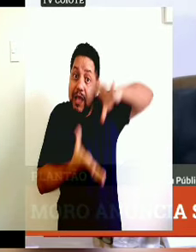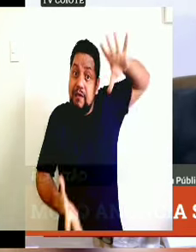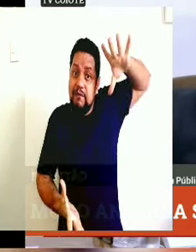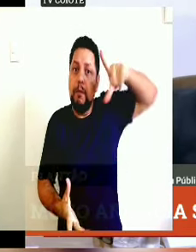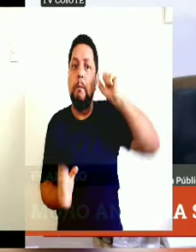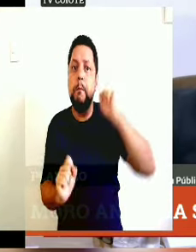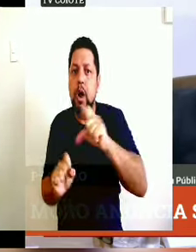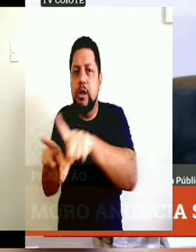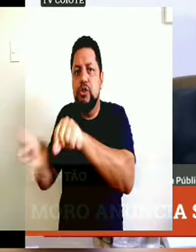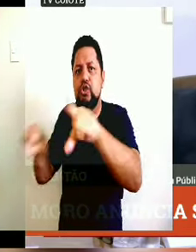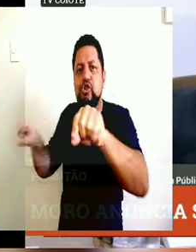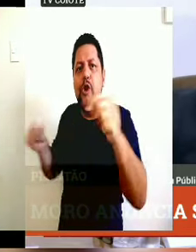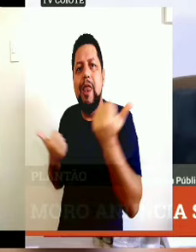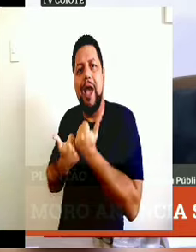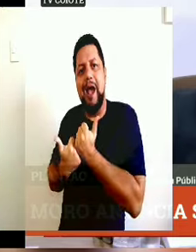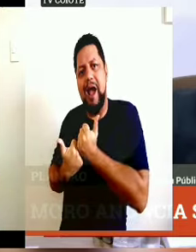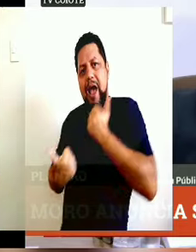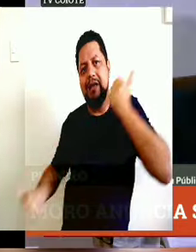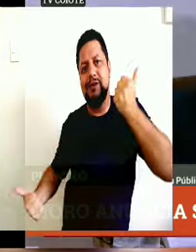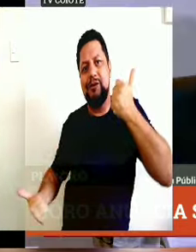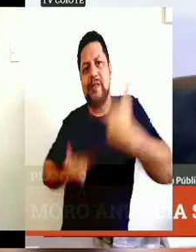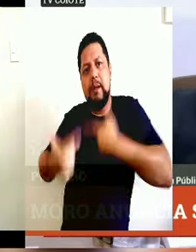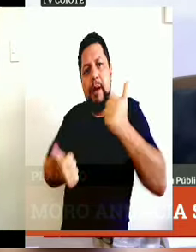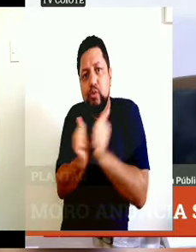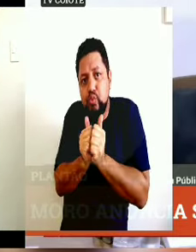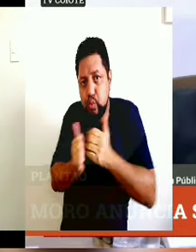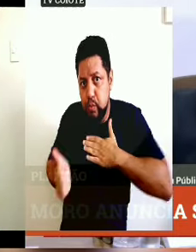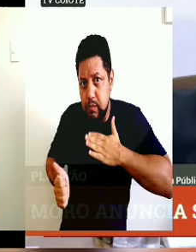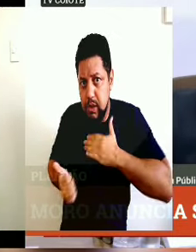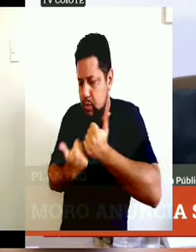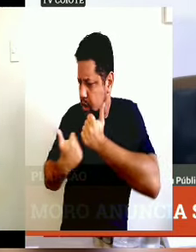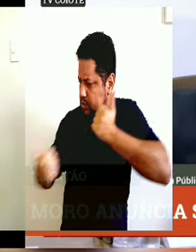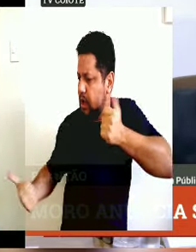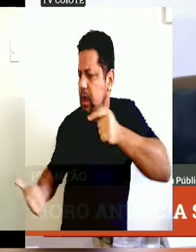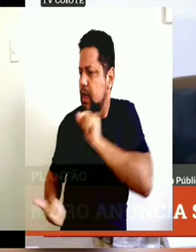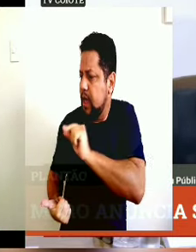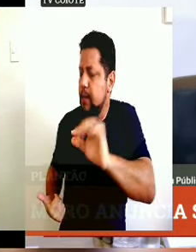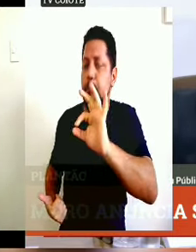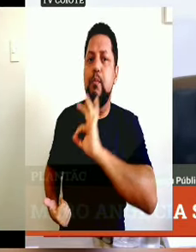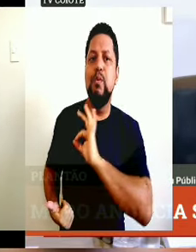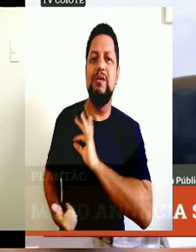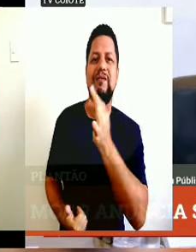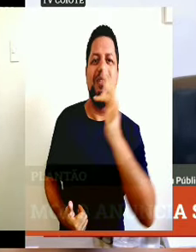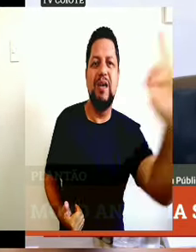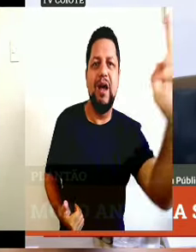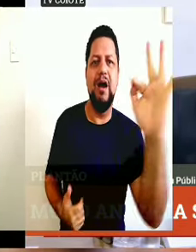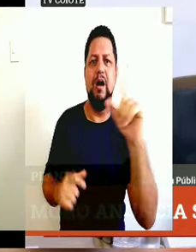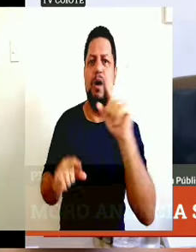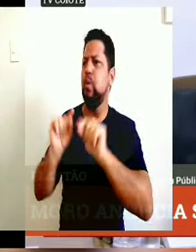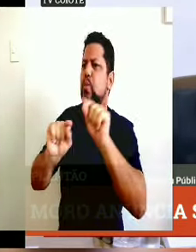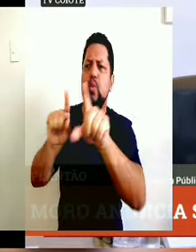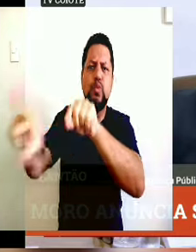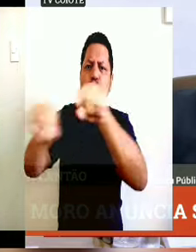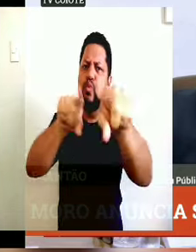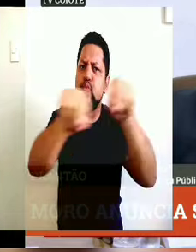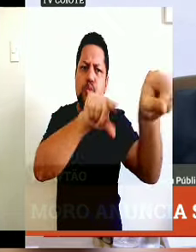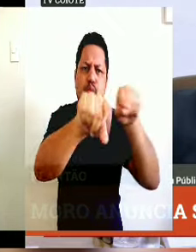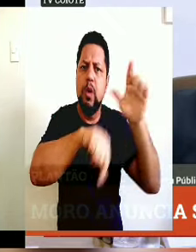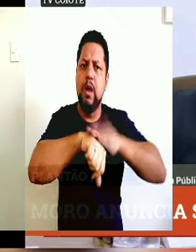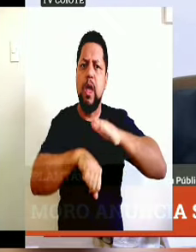assessores, inclusive desses órgãos, né, policiais, como Polícia Rodoviária Federal e a